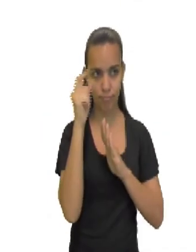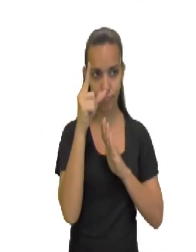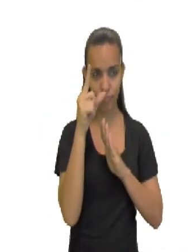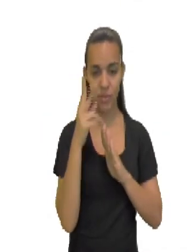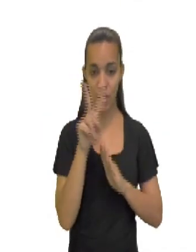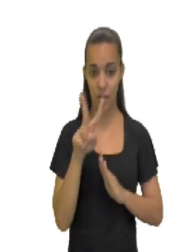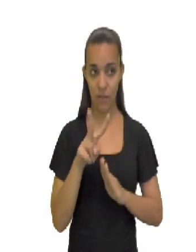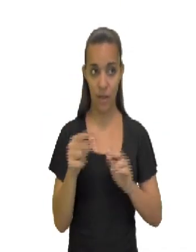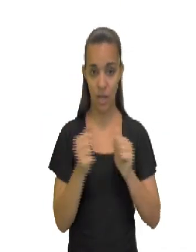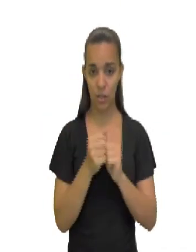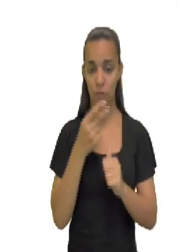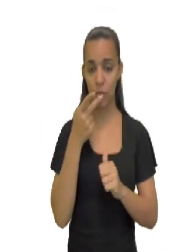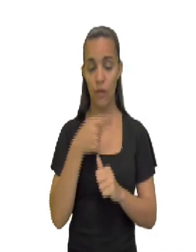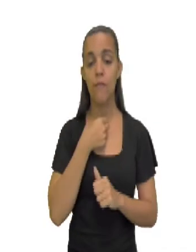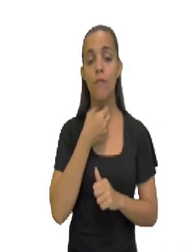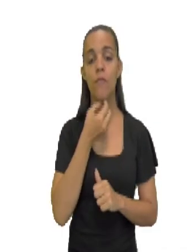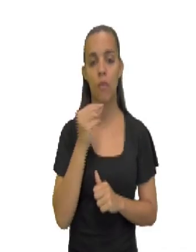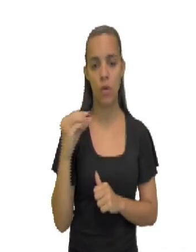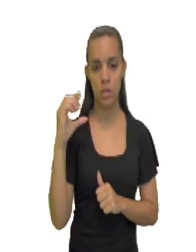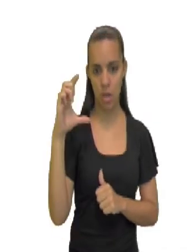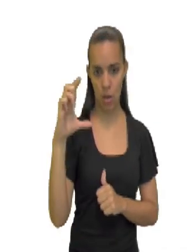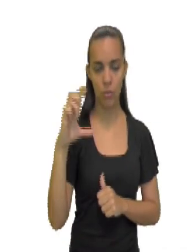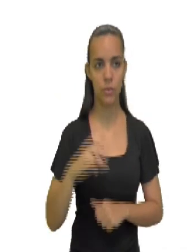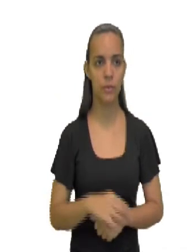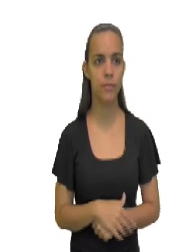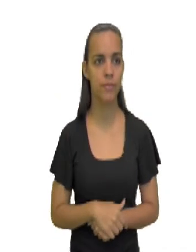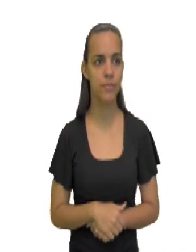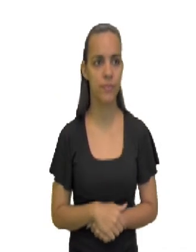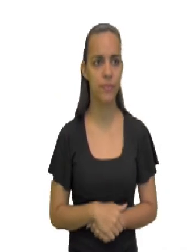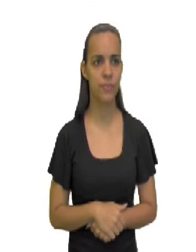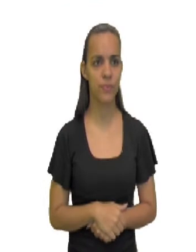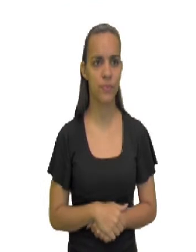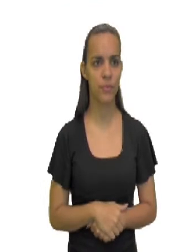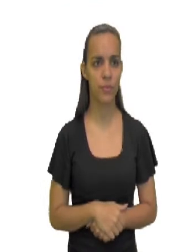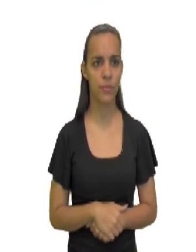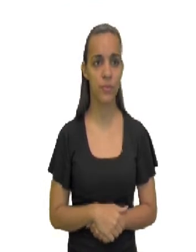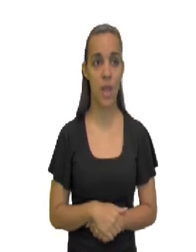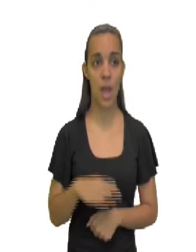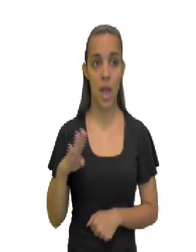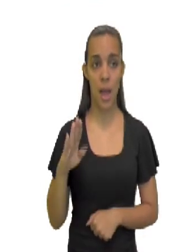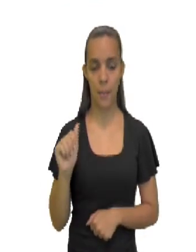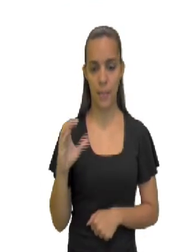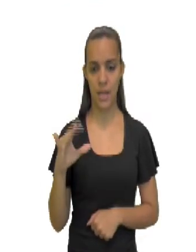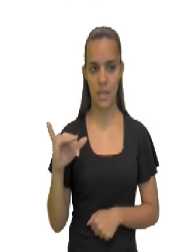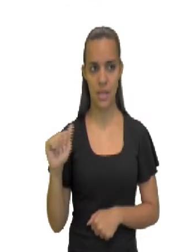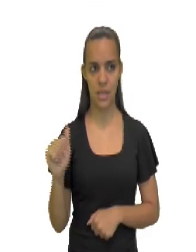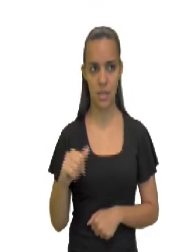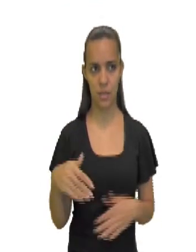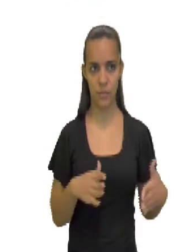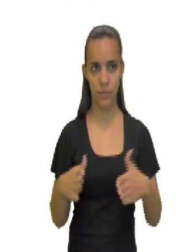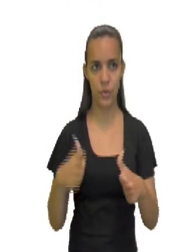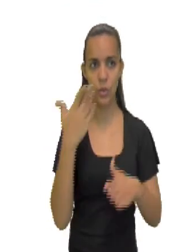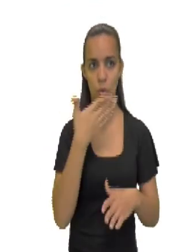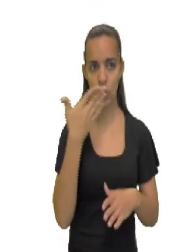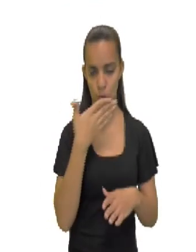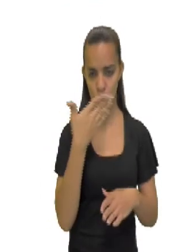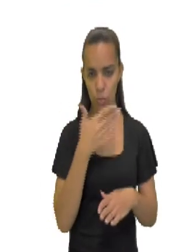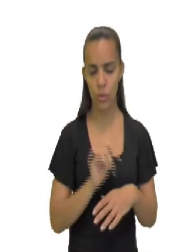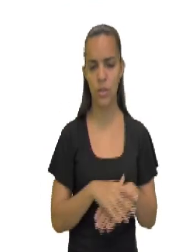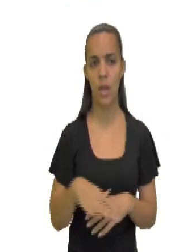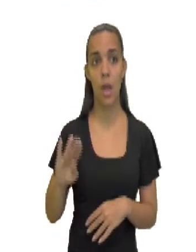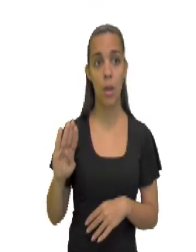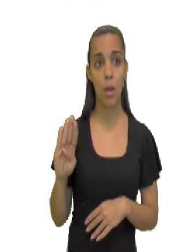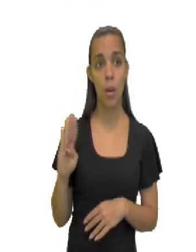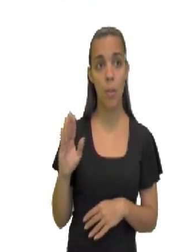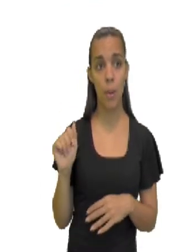voz alta. Vamos lá? A bacia do Rio Doce é uma bacia